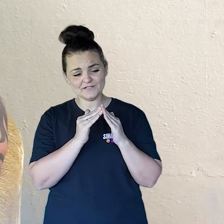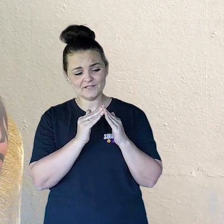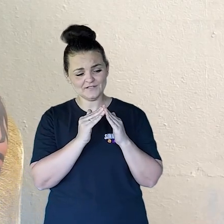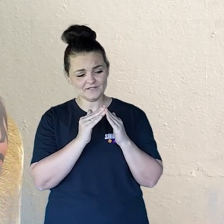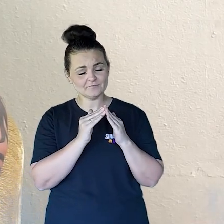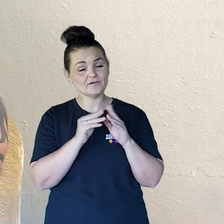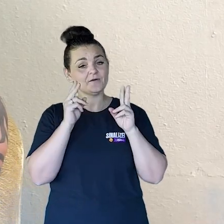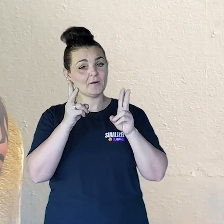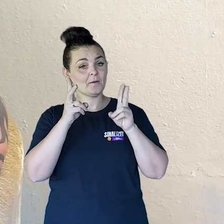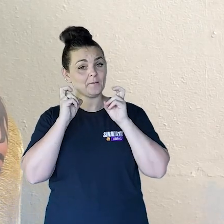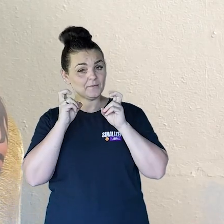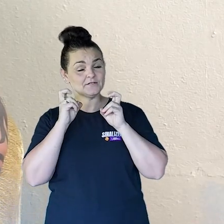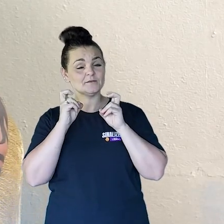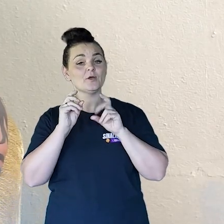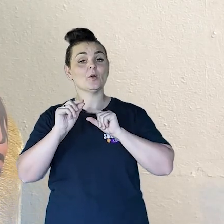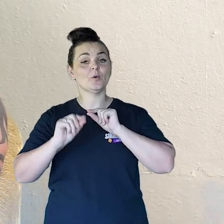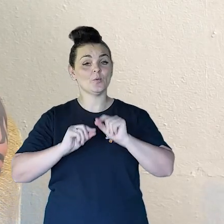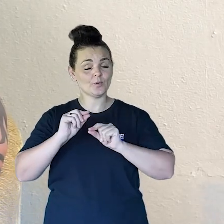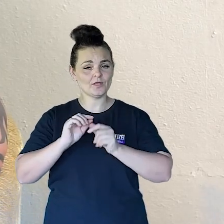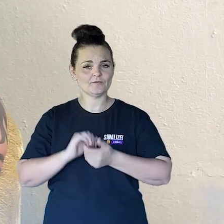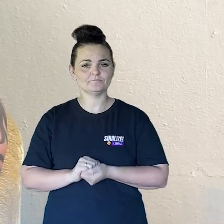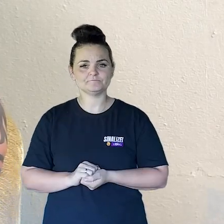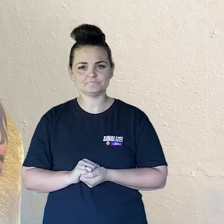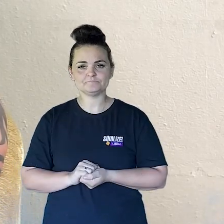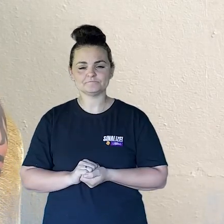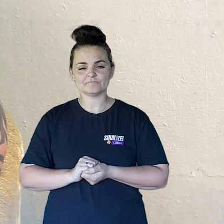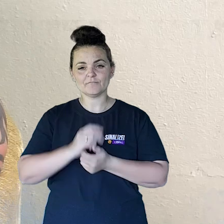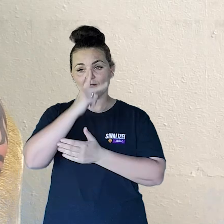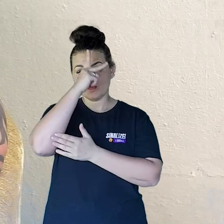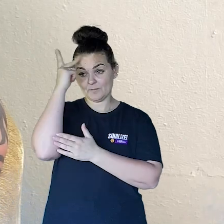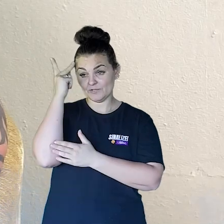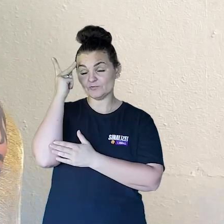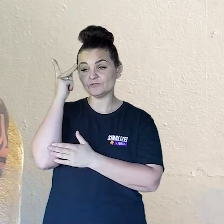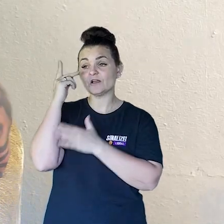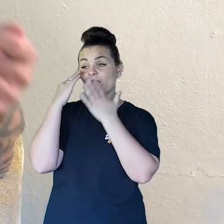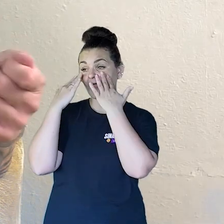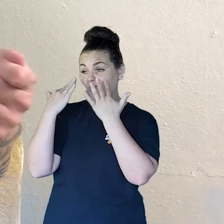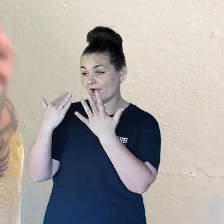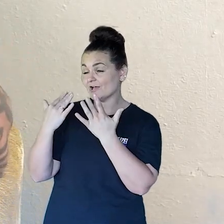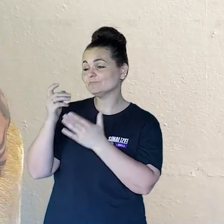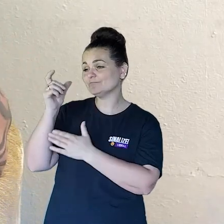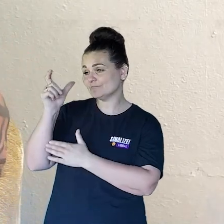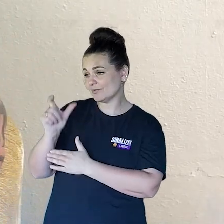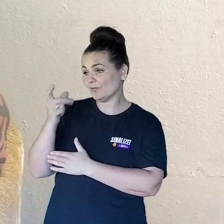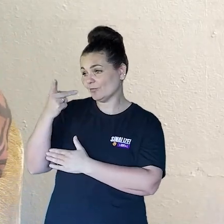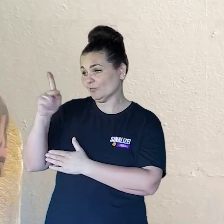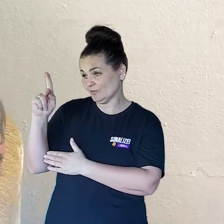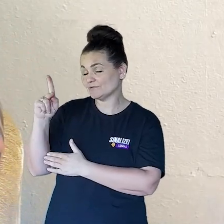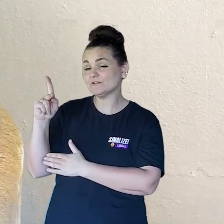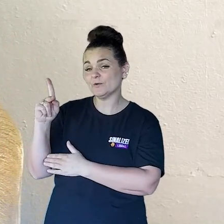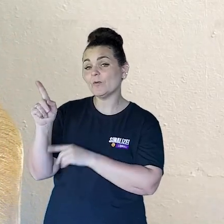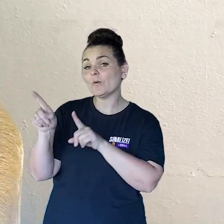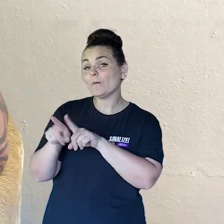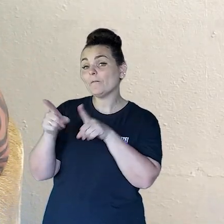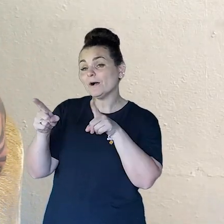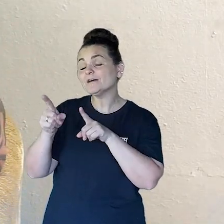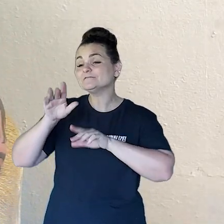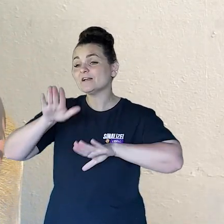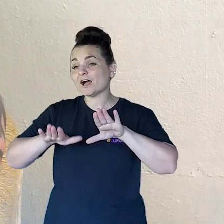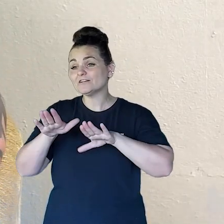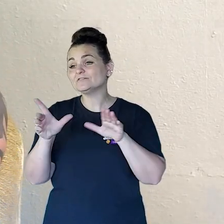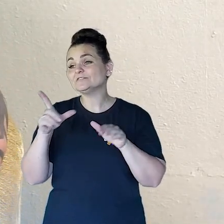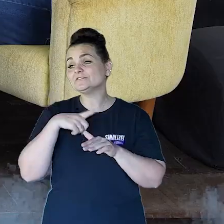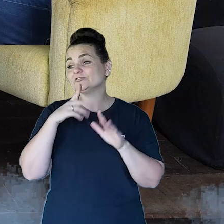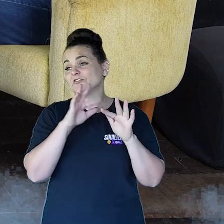Então você percebia que assim, são pessoas que admiravam o seu trabalho e gostariam de estar votando em ti. Só que a gente sabe que uma eleição para vereador ela é muito pulverizada.